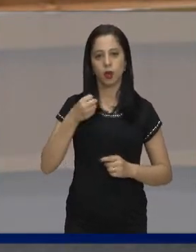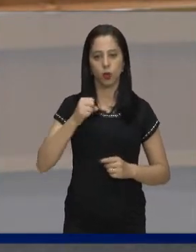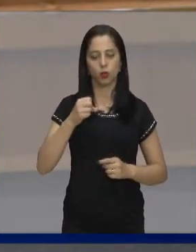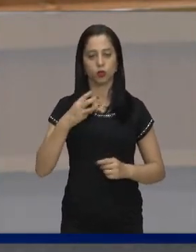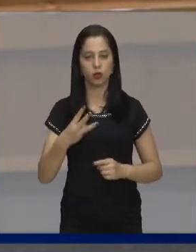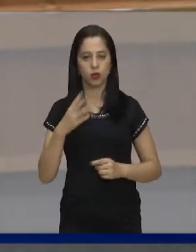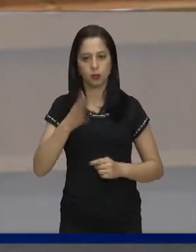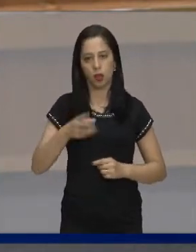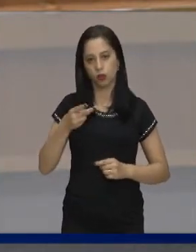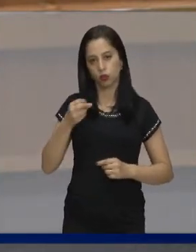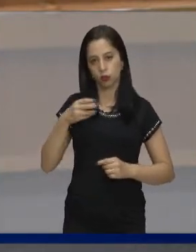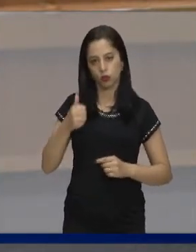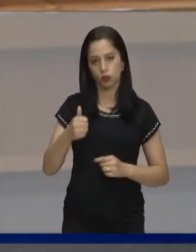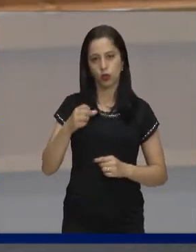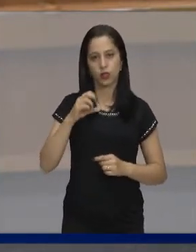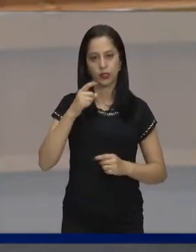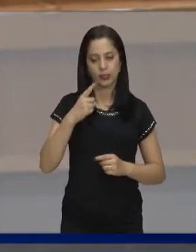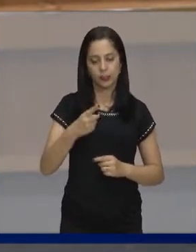13083/2021,